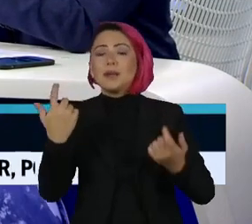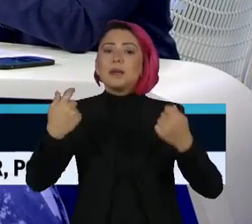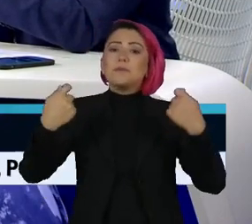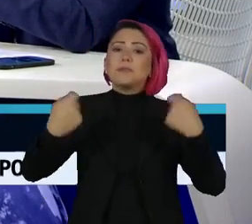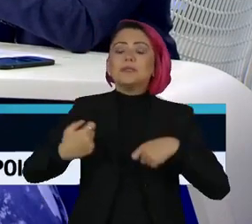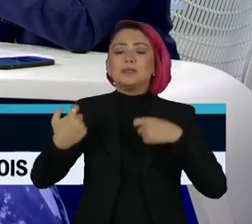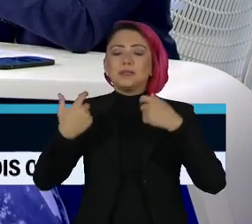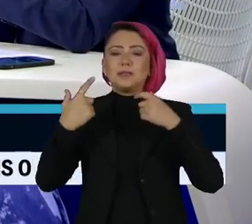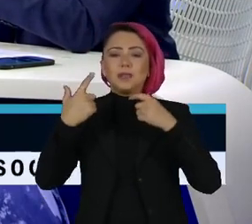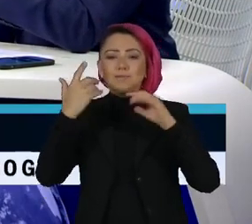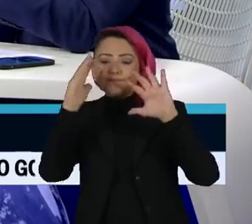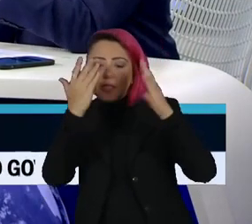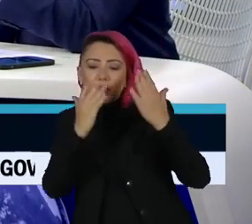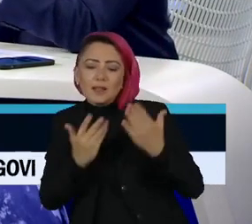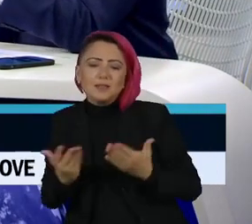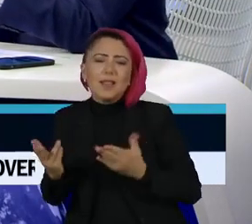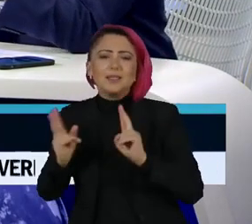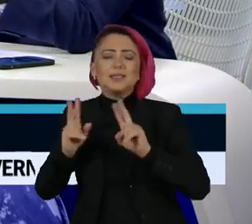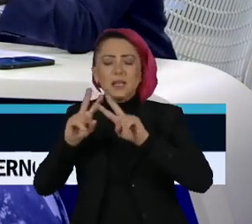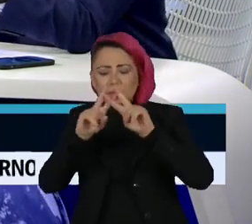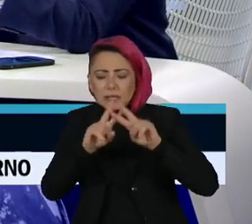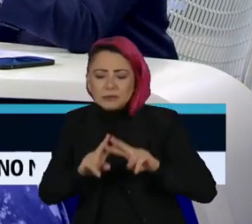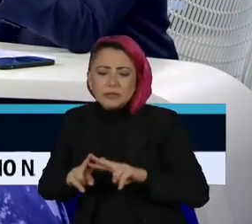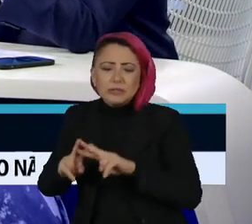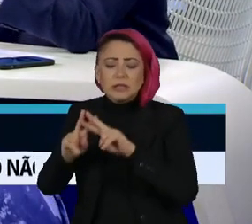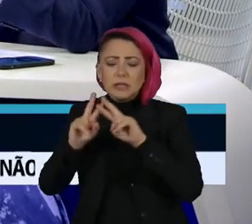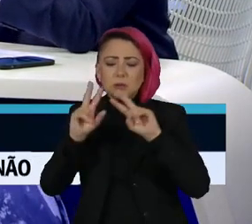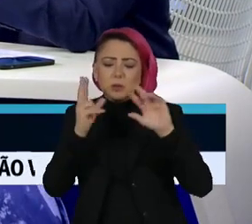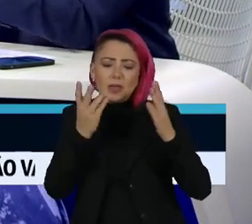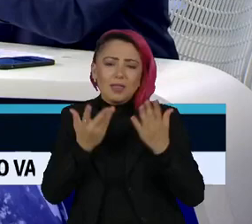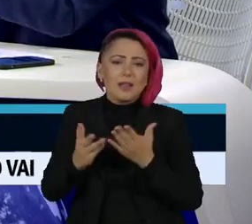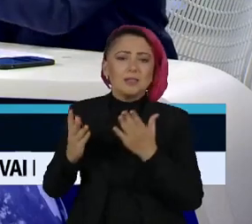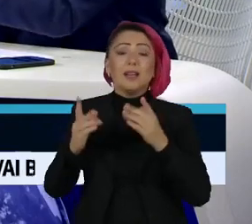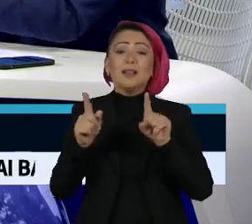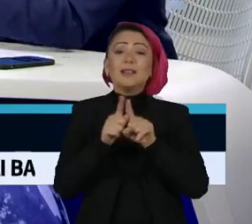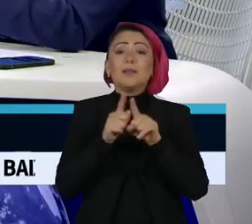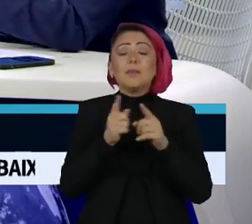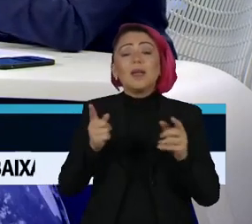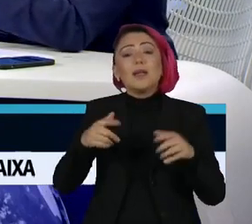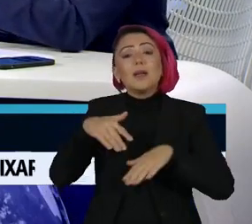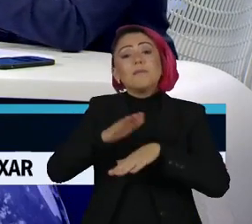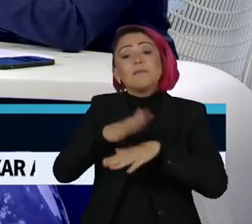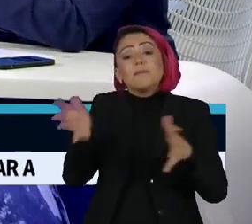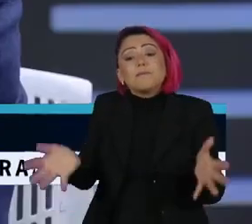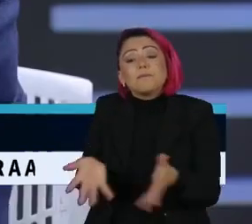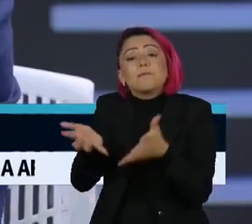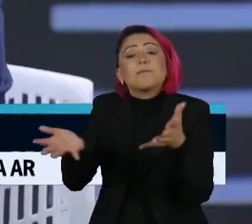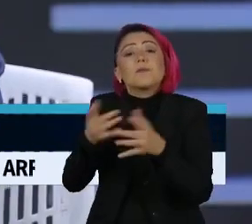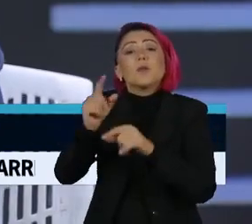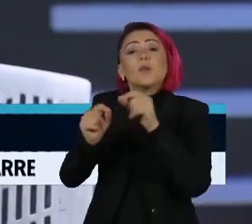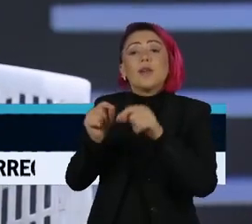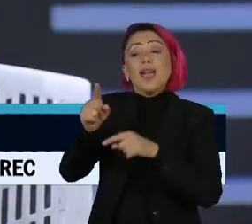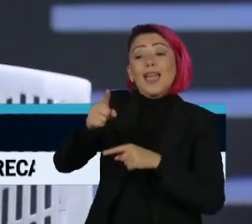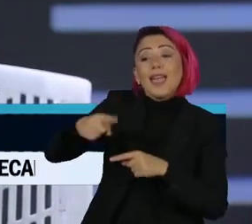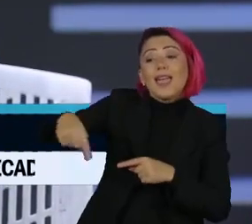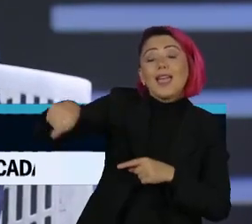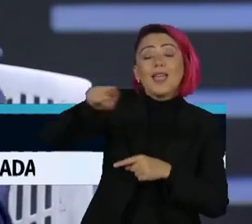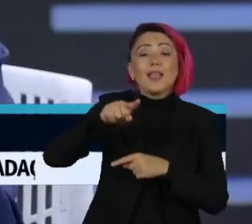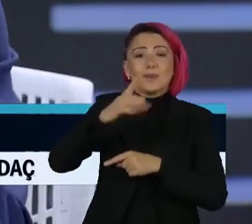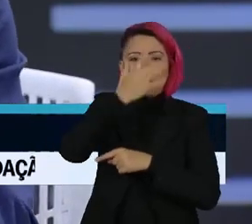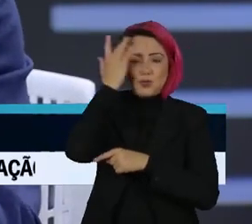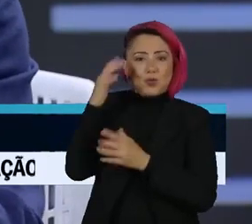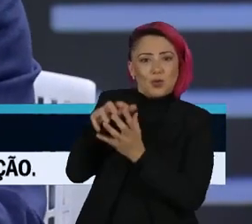frequentes a gente precisa dar oportunidade de geração de renda para os mais idosos para que eles vivam